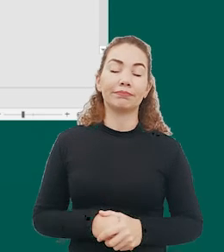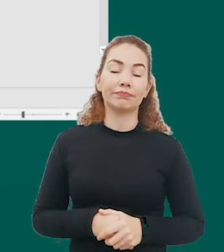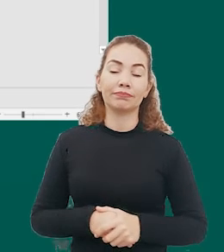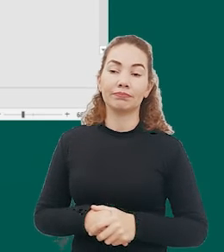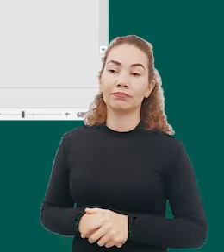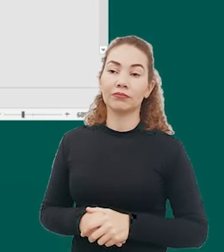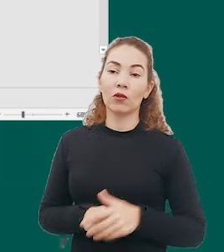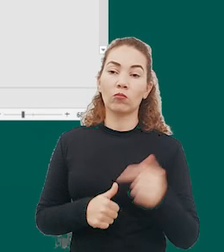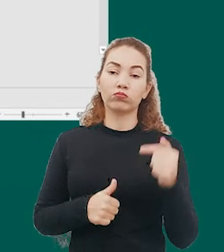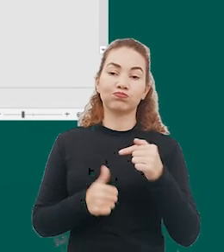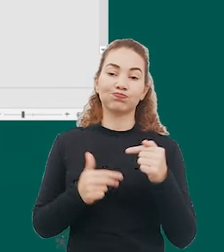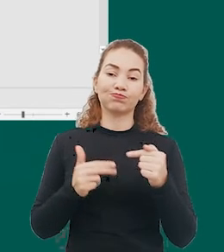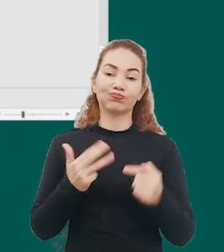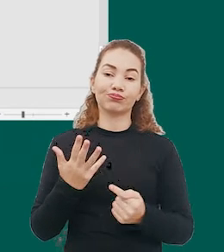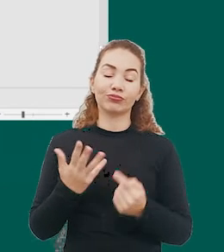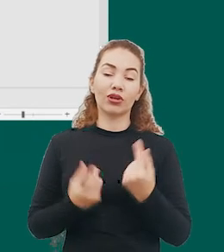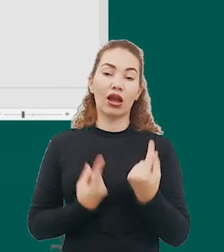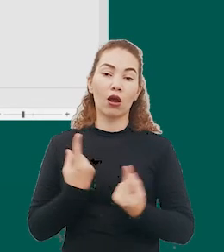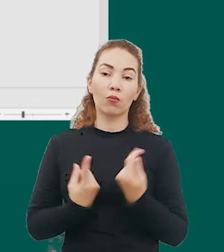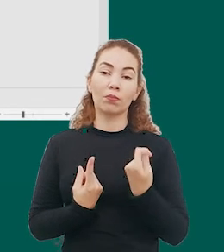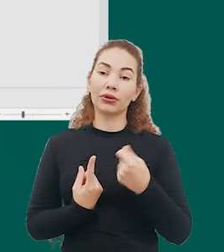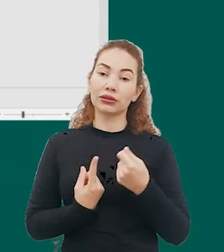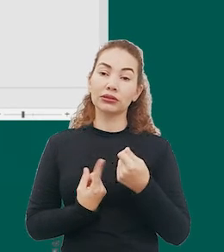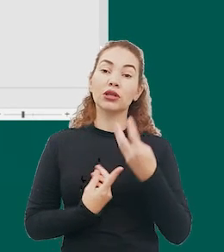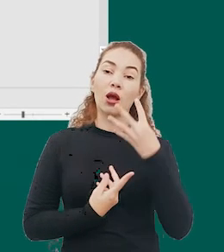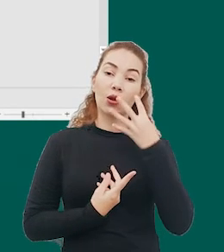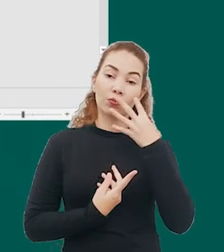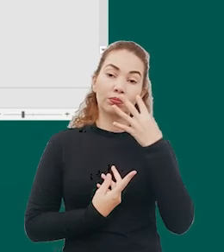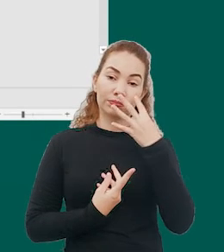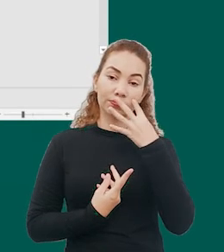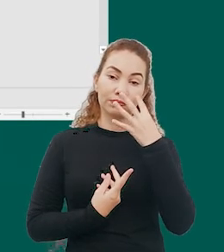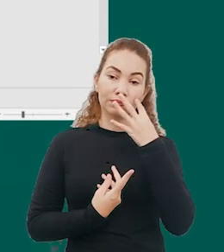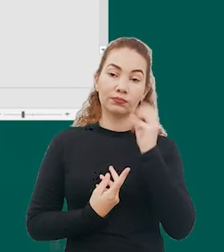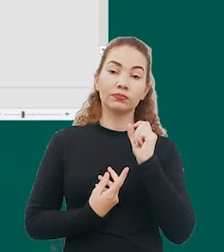Então, essas são algumas condições que nós precisamos observar